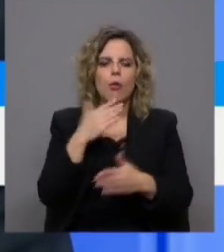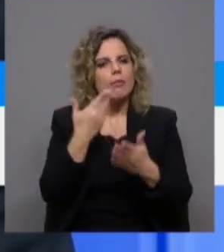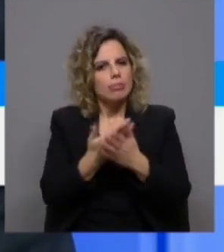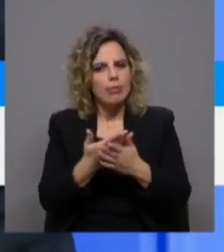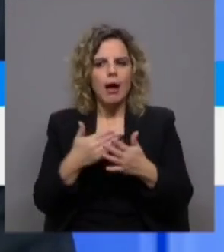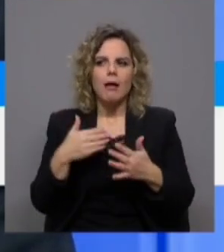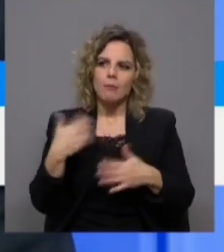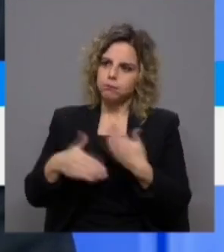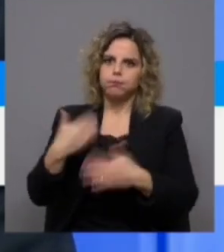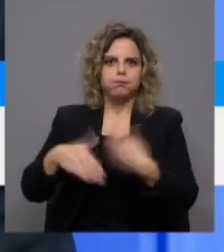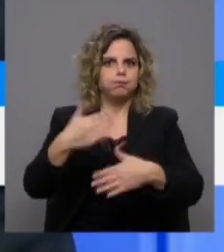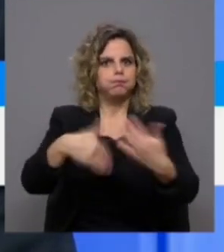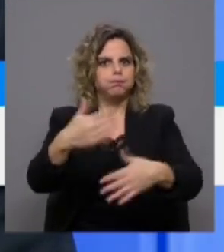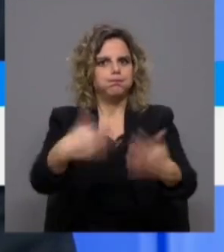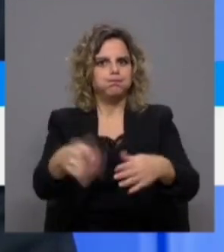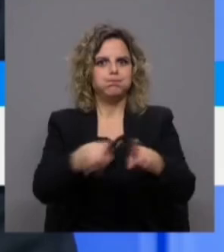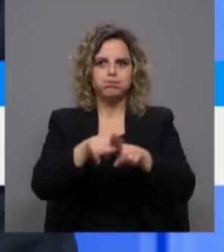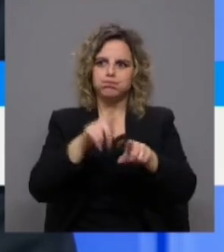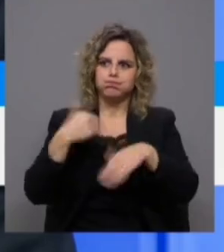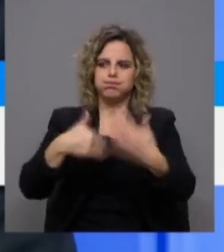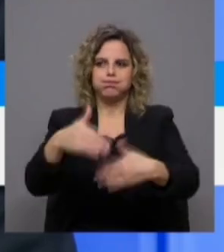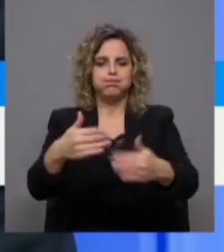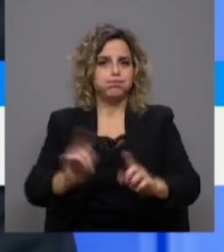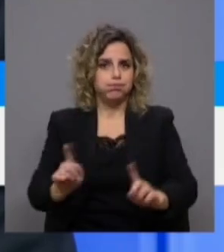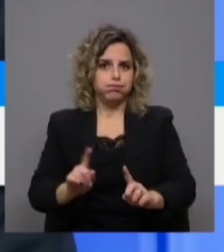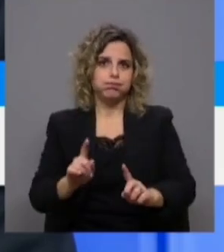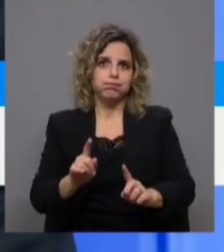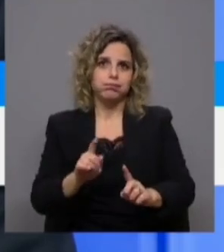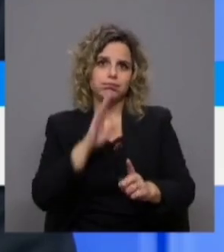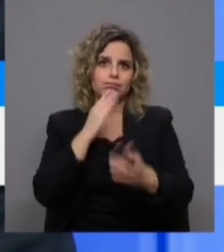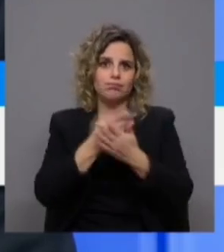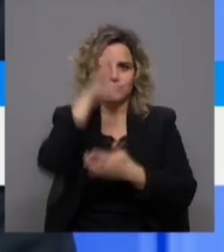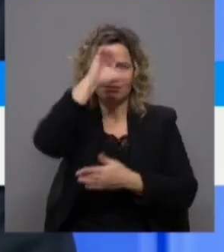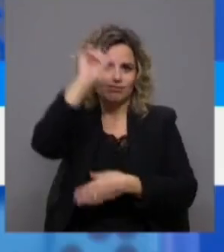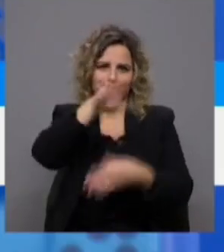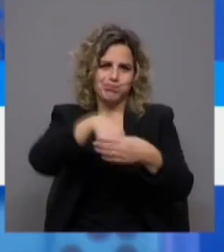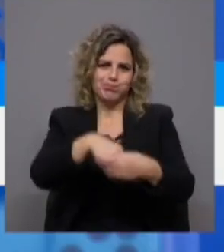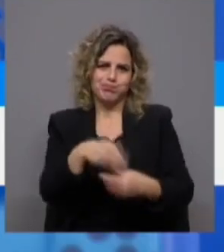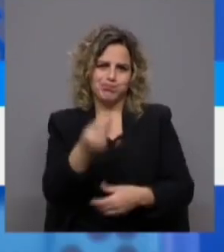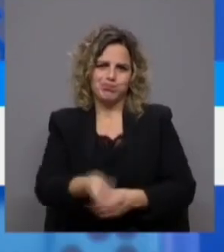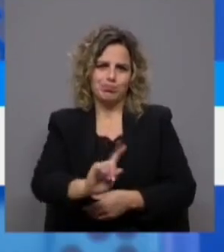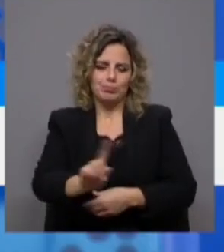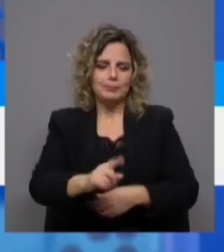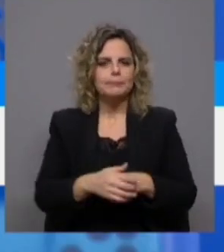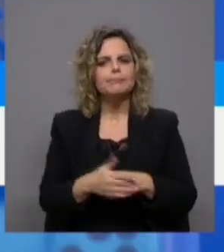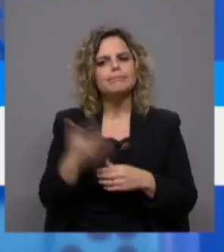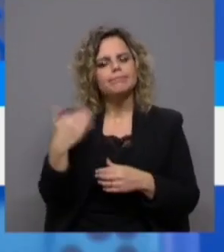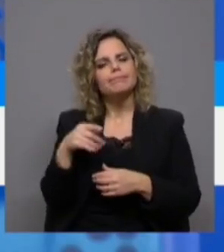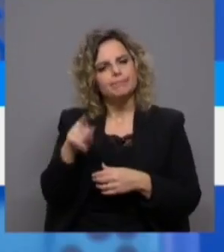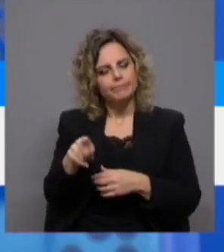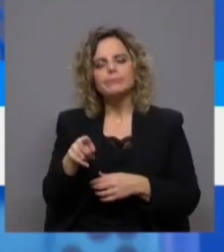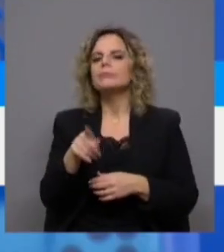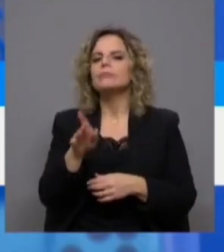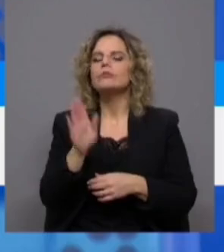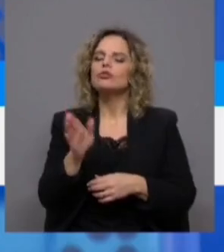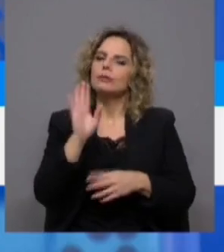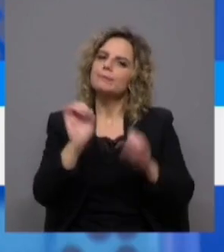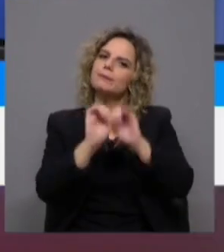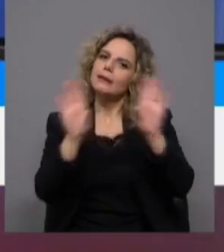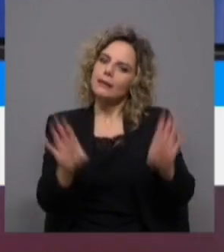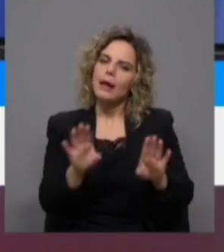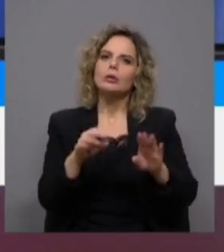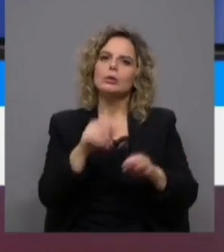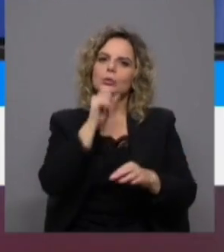vingar fazer vingar boa parte das suas políticas integralmente O jogo tem segredo já forma de lados a ferramenta é uma possibilidade